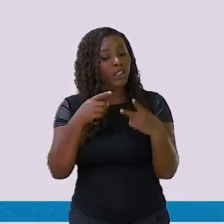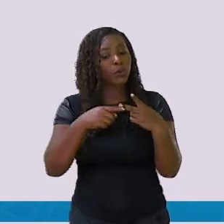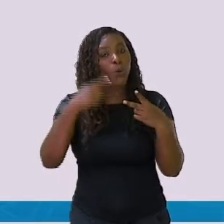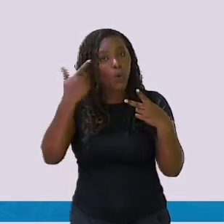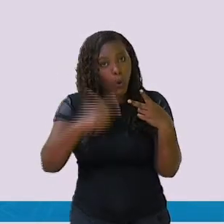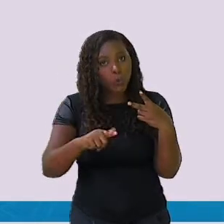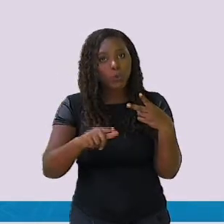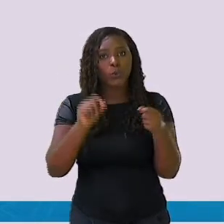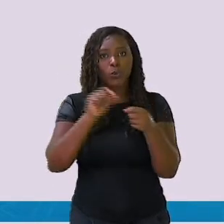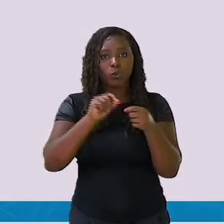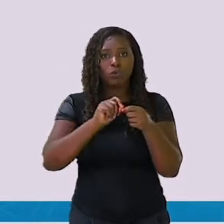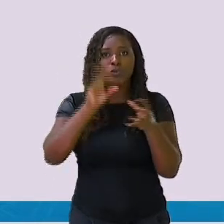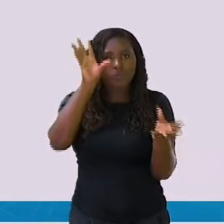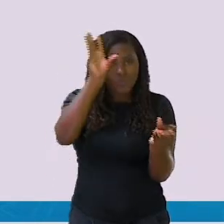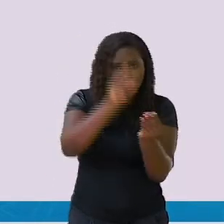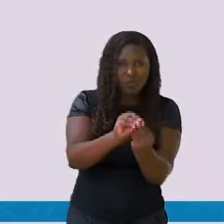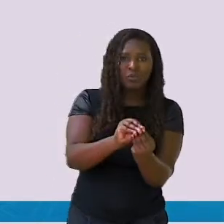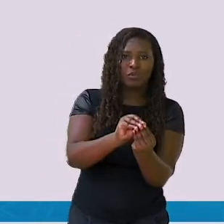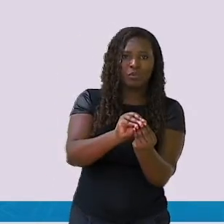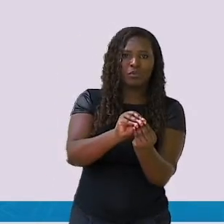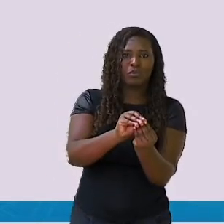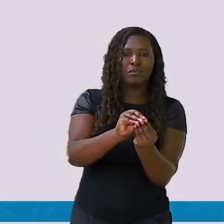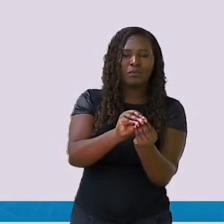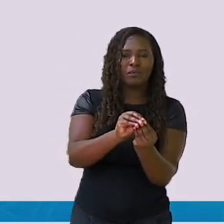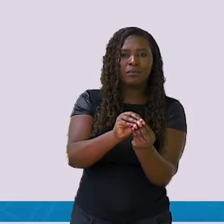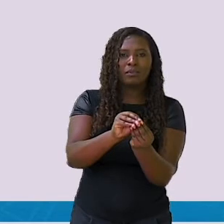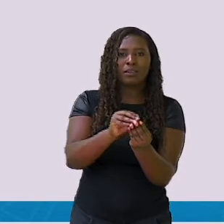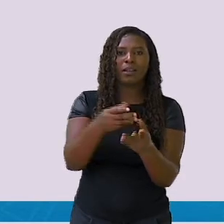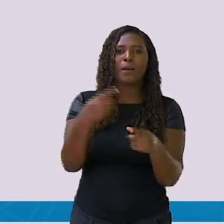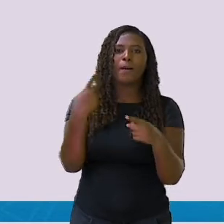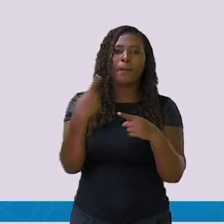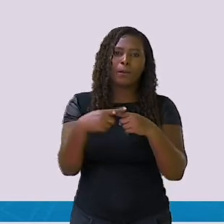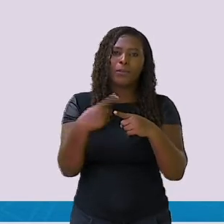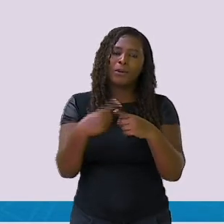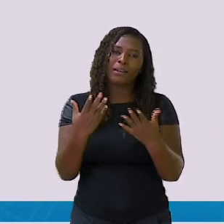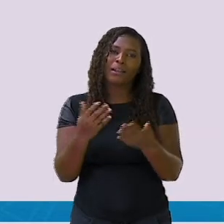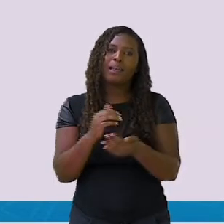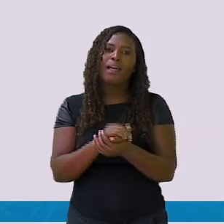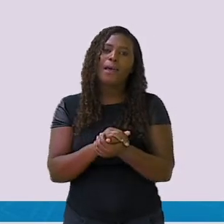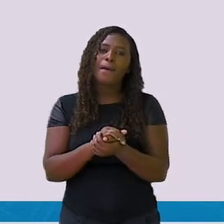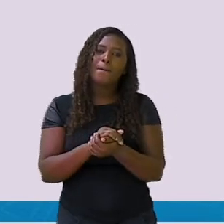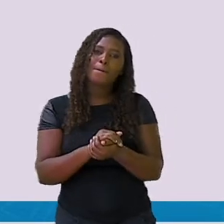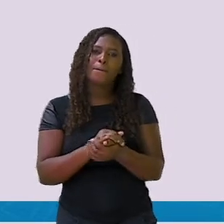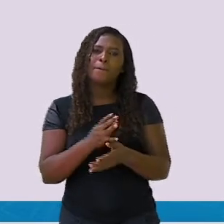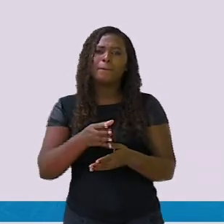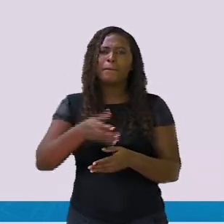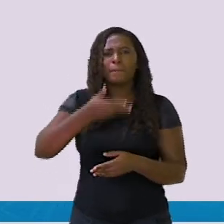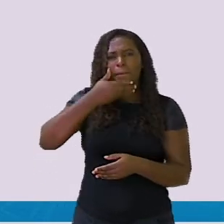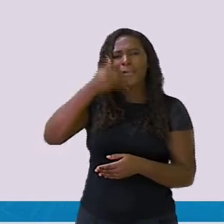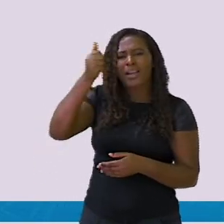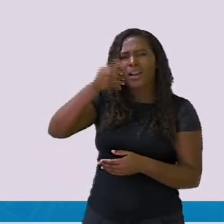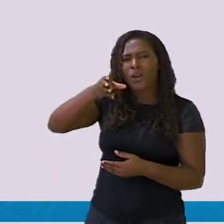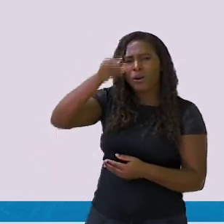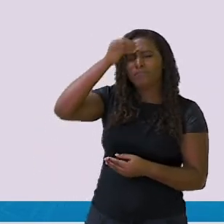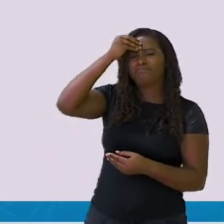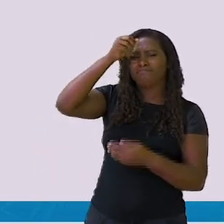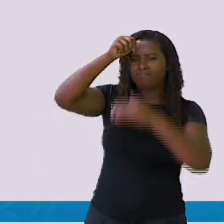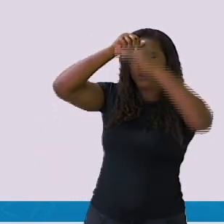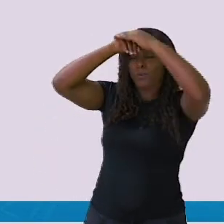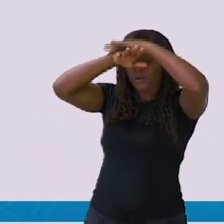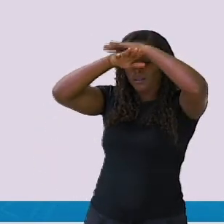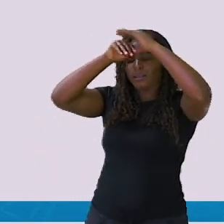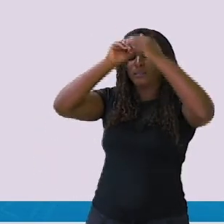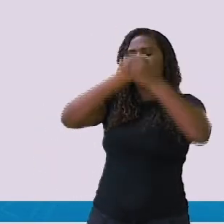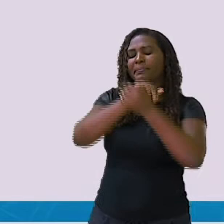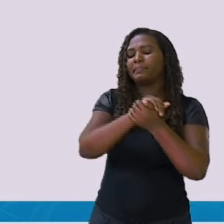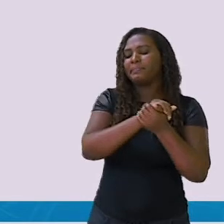ali, porque esse mapa mental ele me dá um direcionamento. E aí a gente tem uso de imagens. Tem muitas pessoas